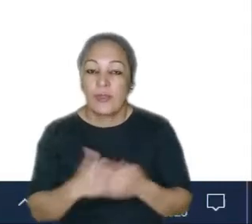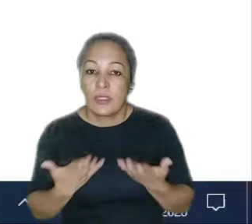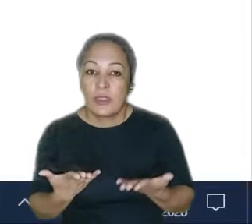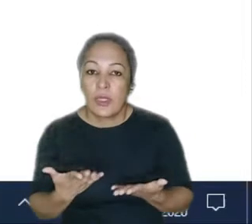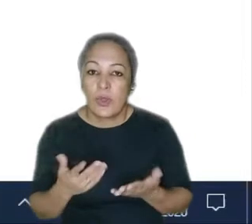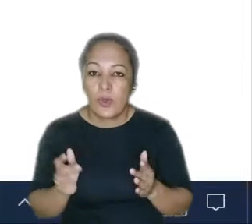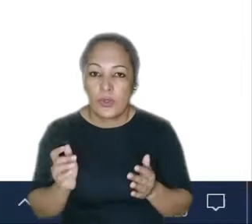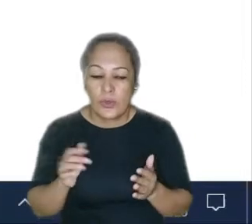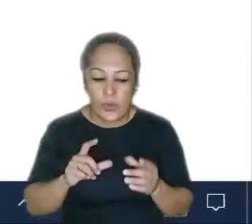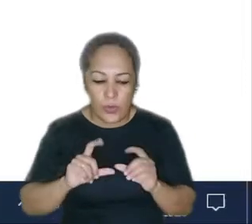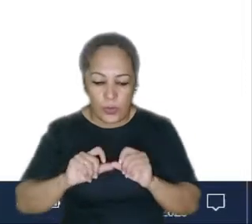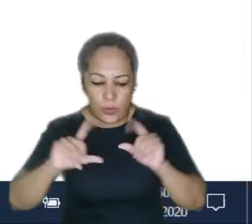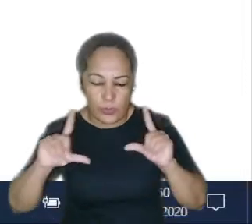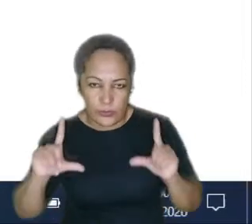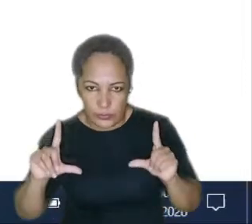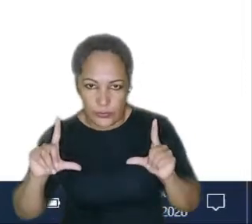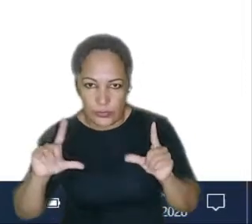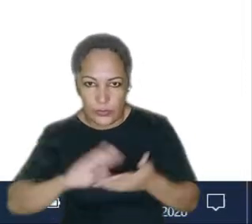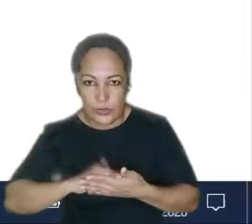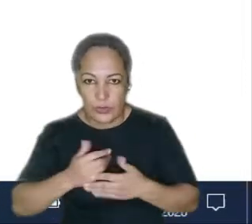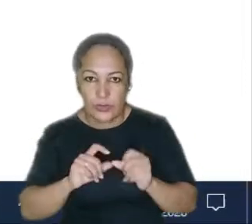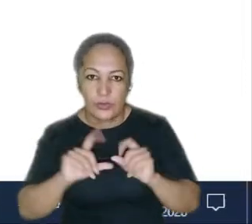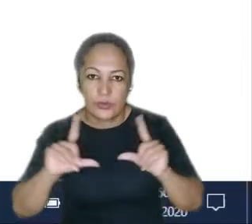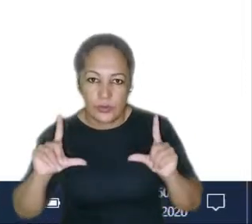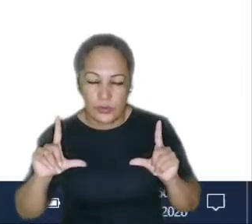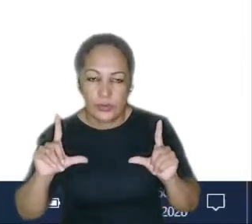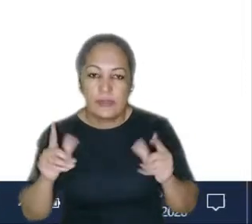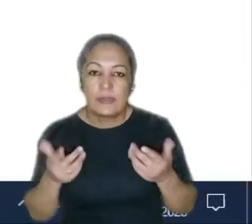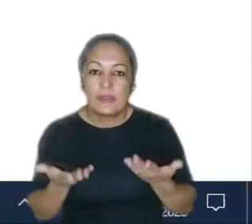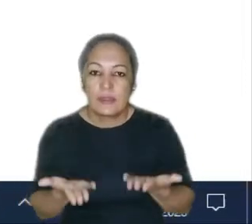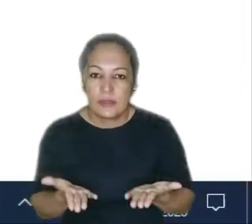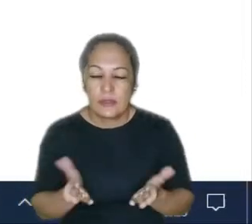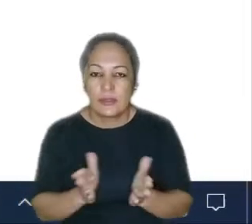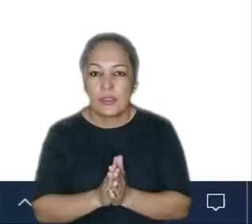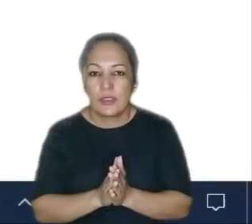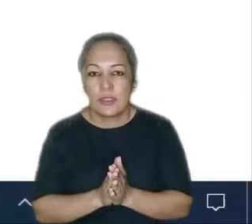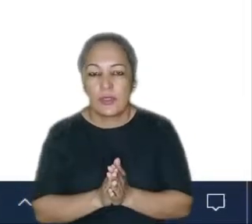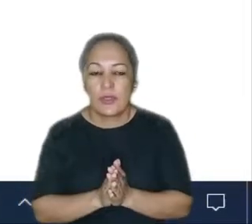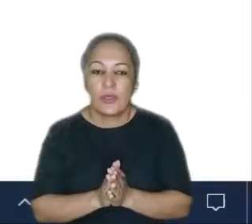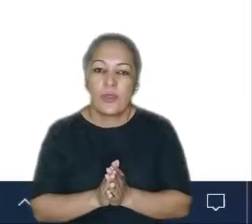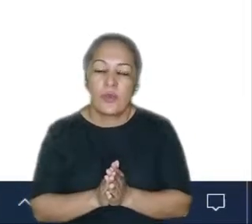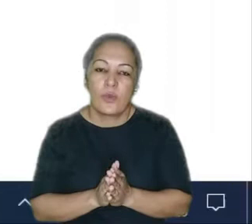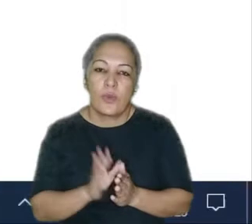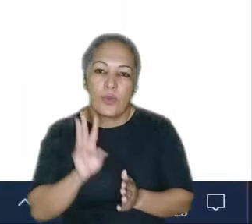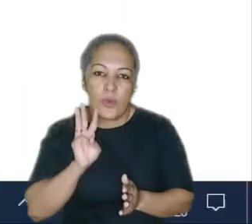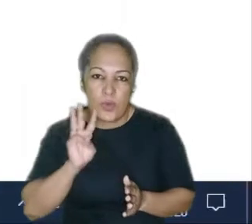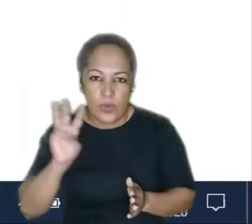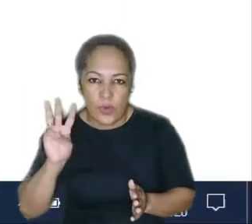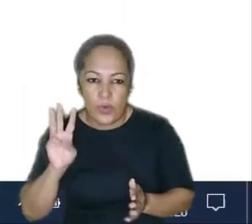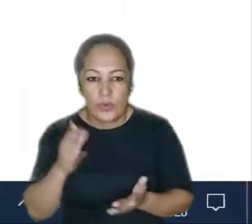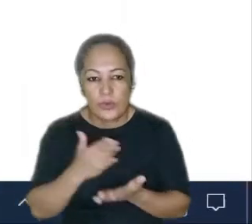servidor, aí sim ele é executado, ele fica ali ativado, mas ele